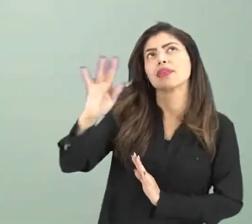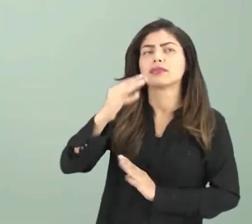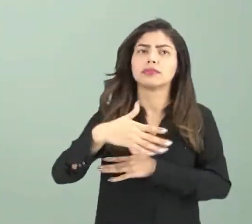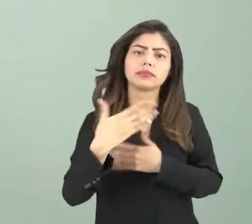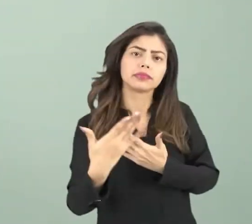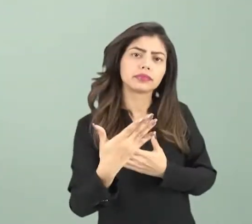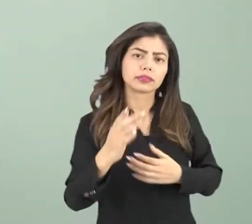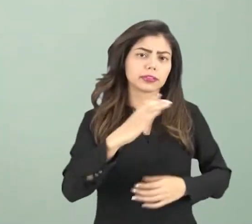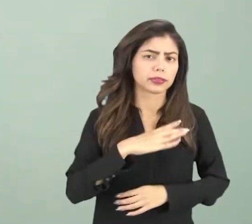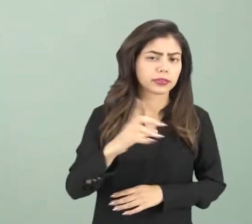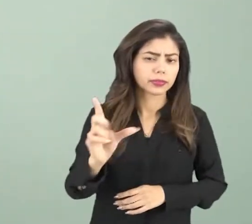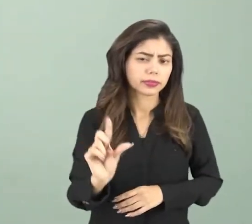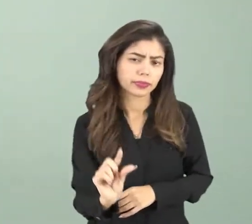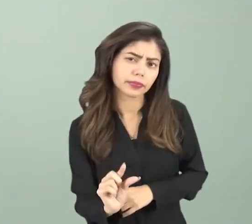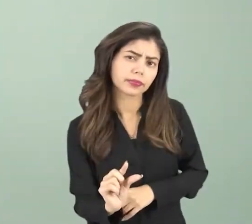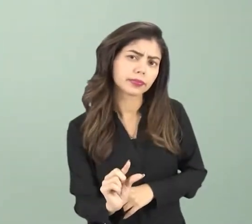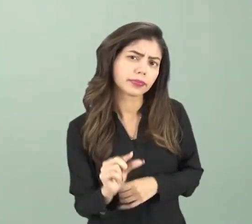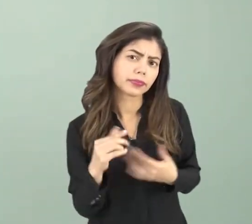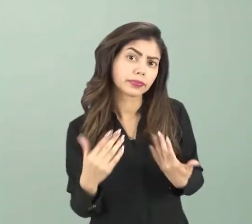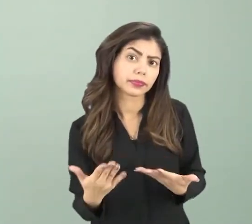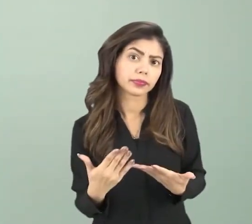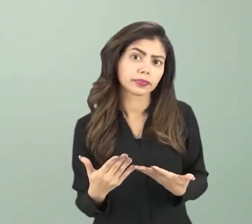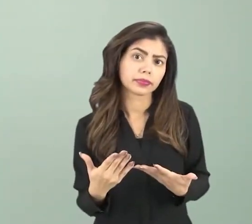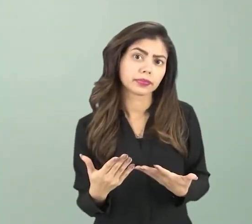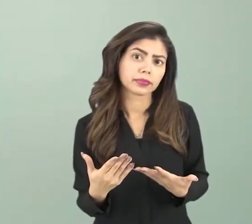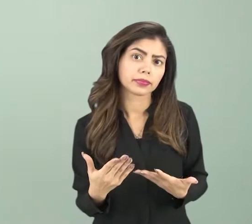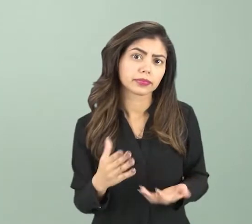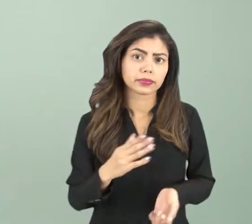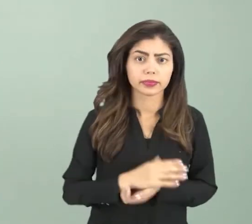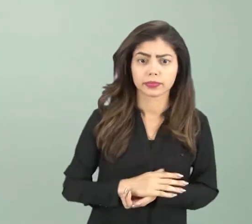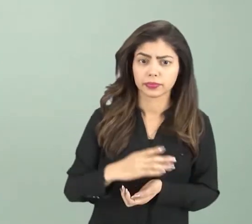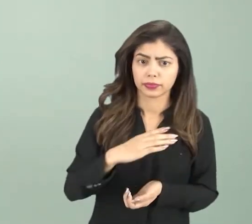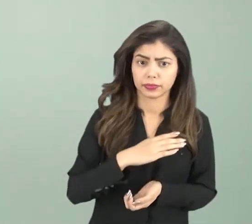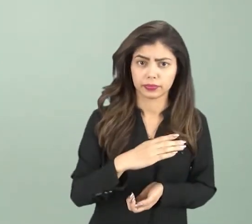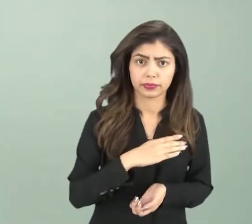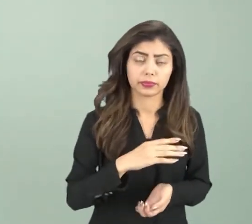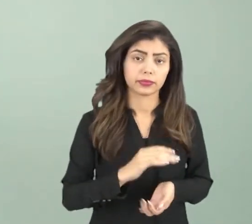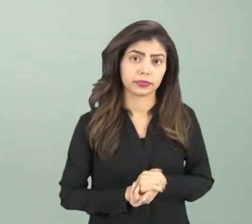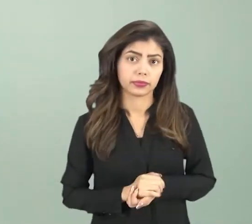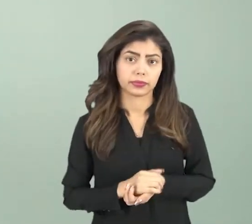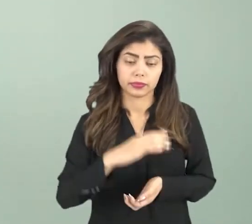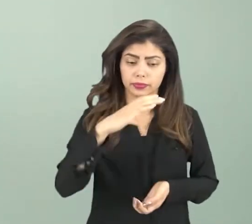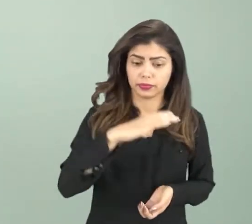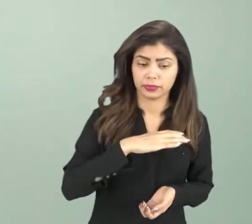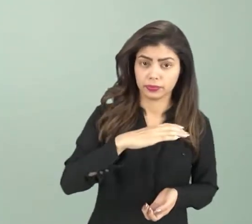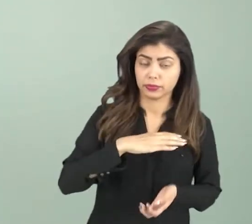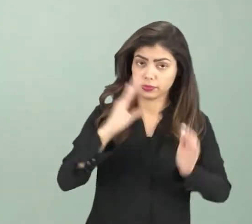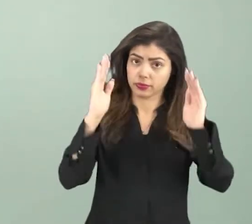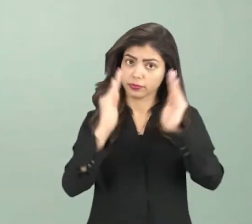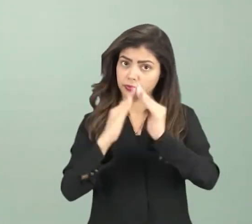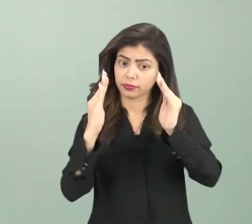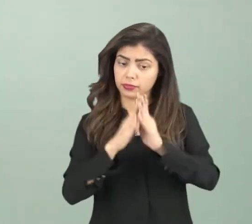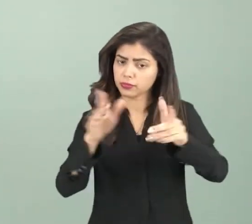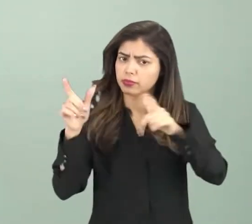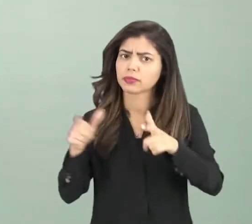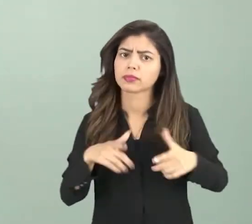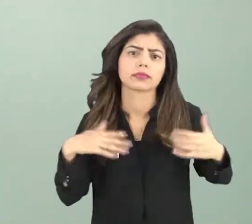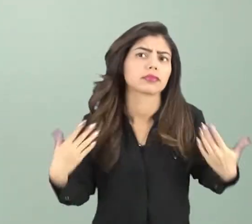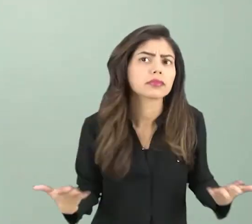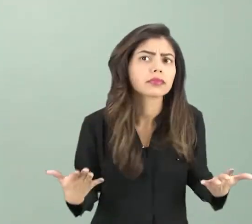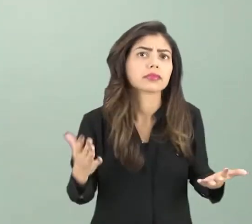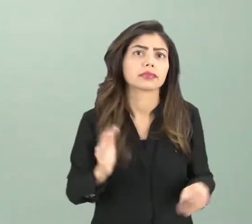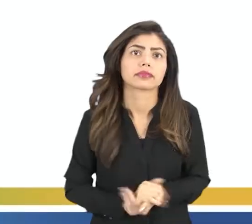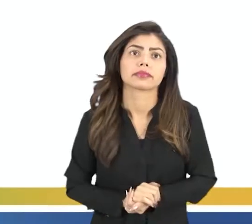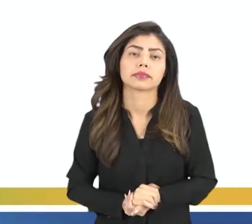É numa cidadezinha? É numa cidade urbana? É numa casa? Em que lugar?